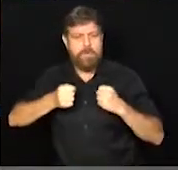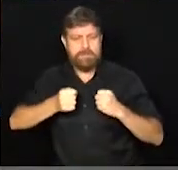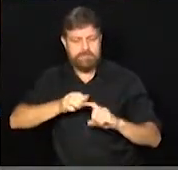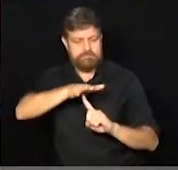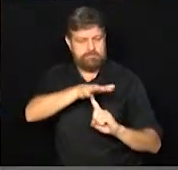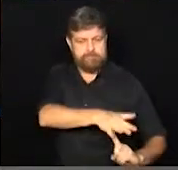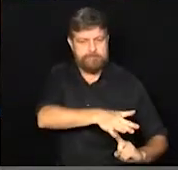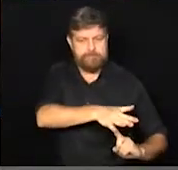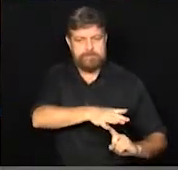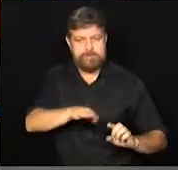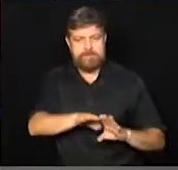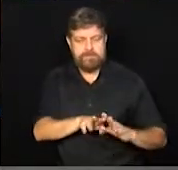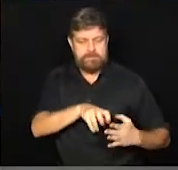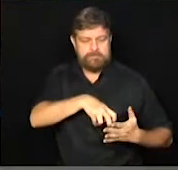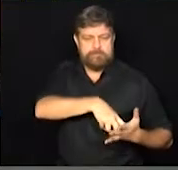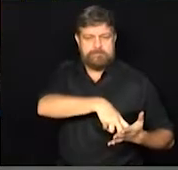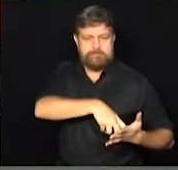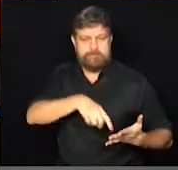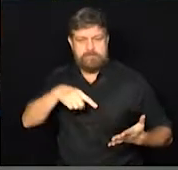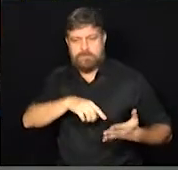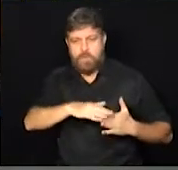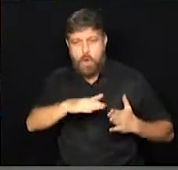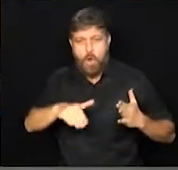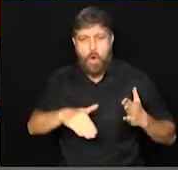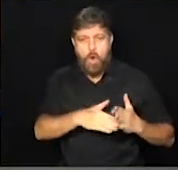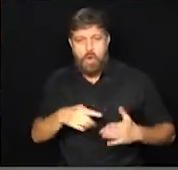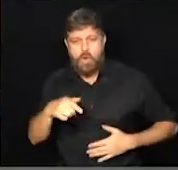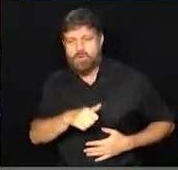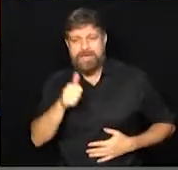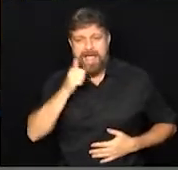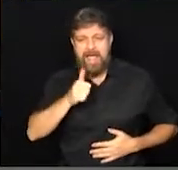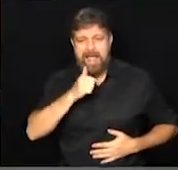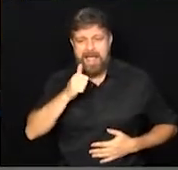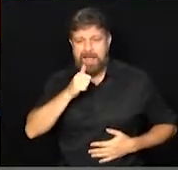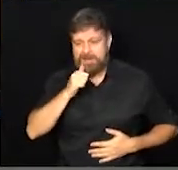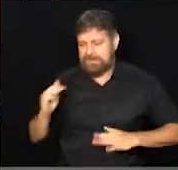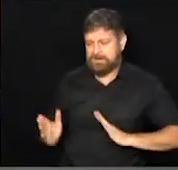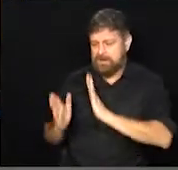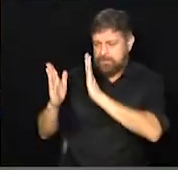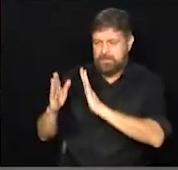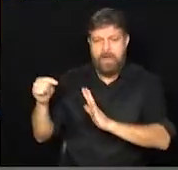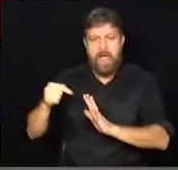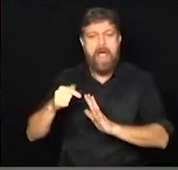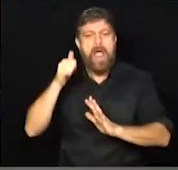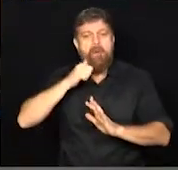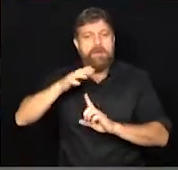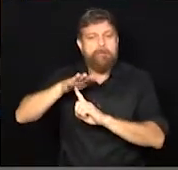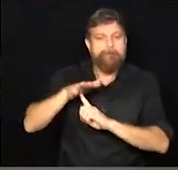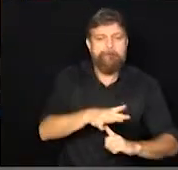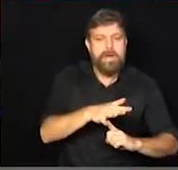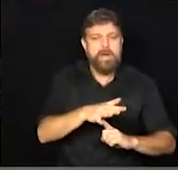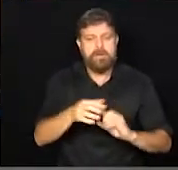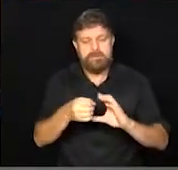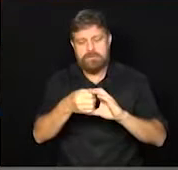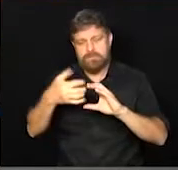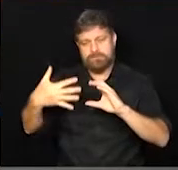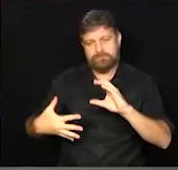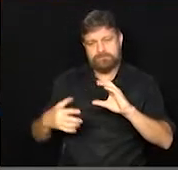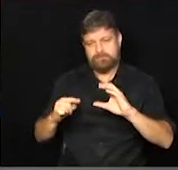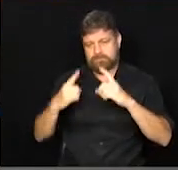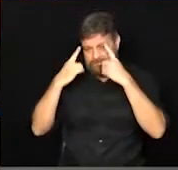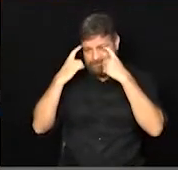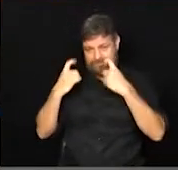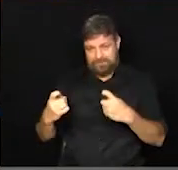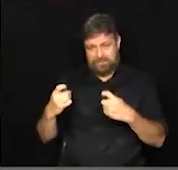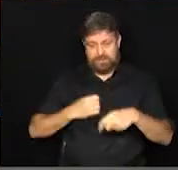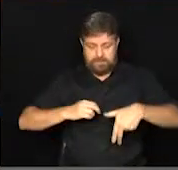de punição de tudo aquilo que é considerado como desvio. E aí a gente entra numa característica da violência